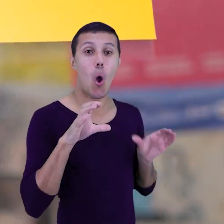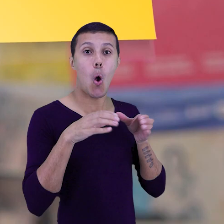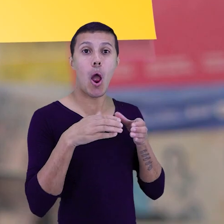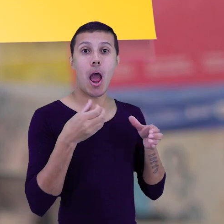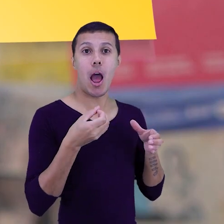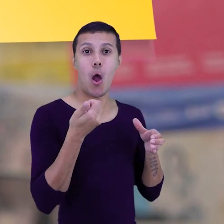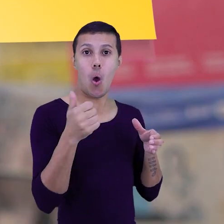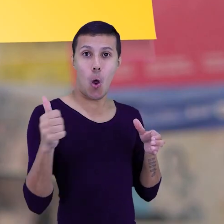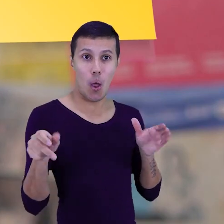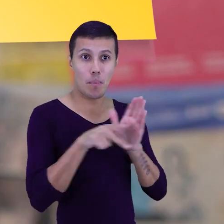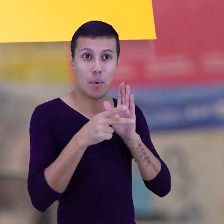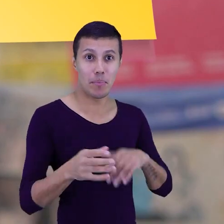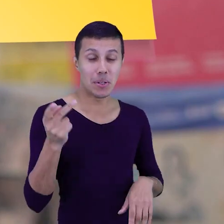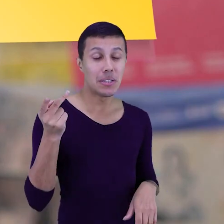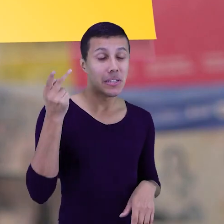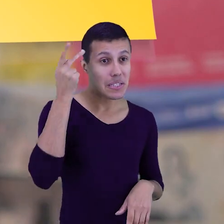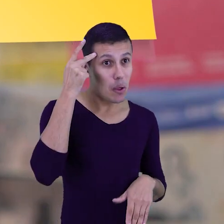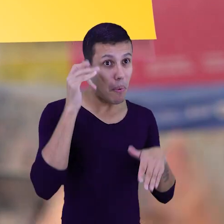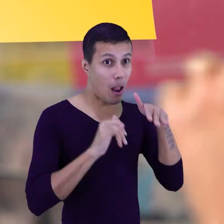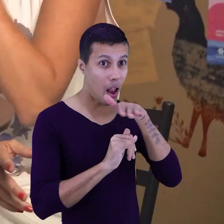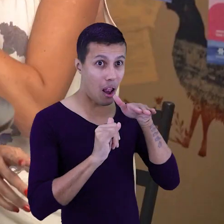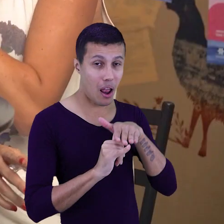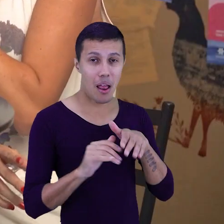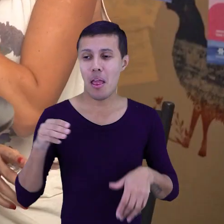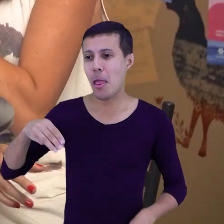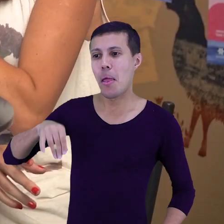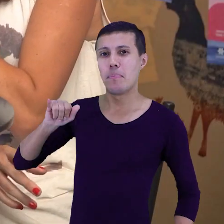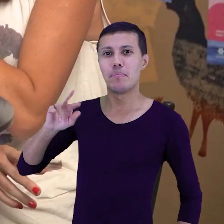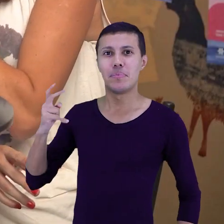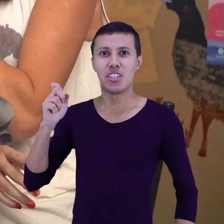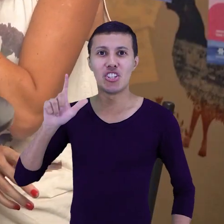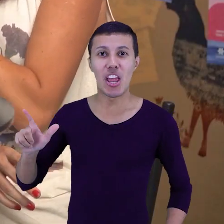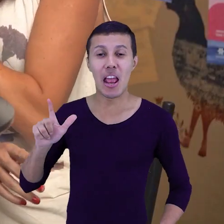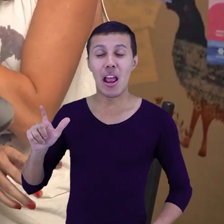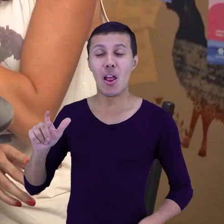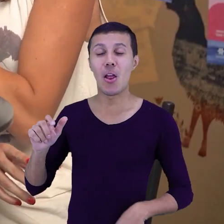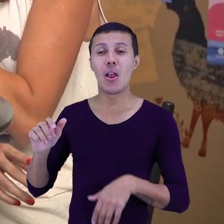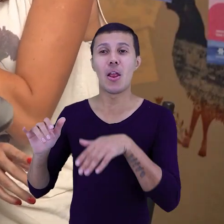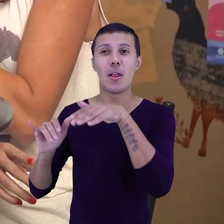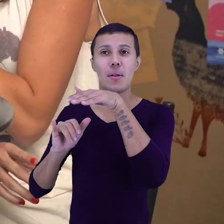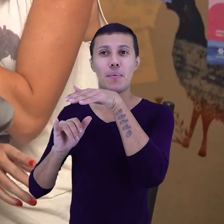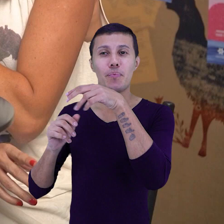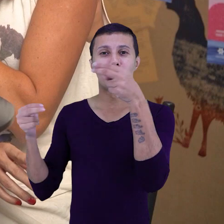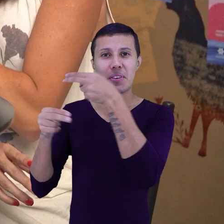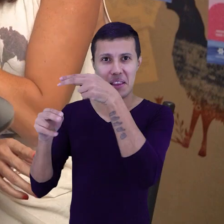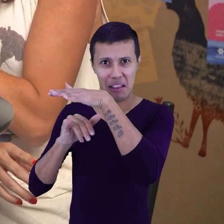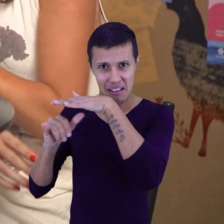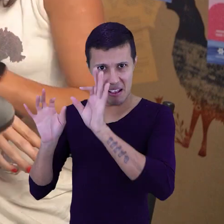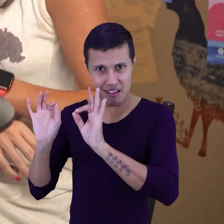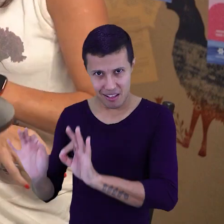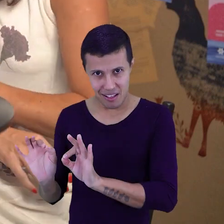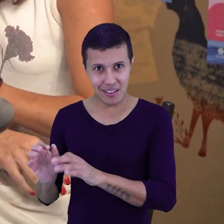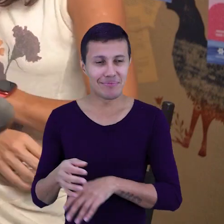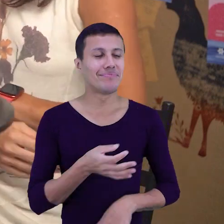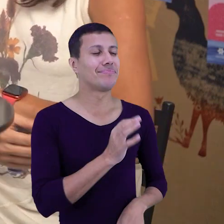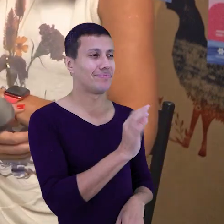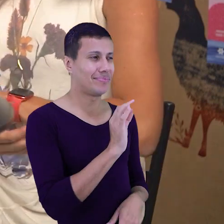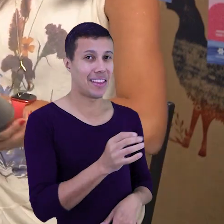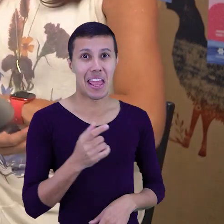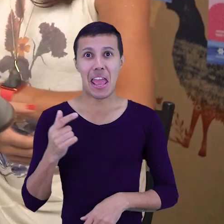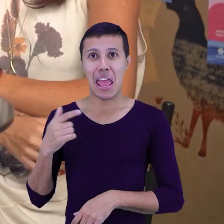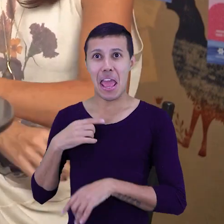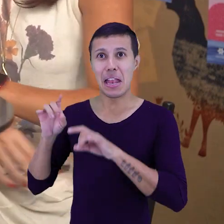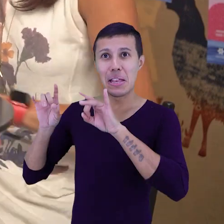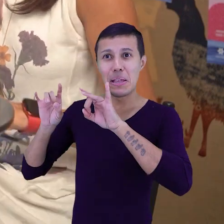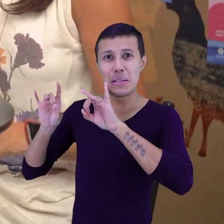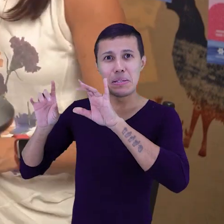comunidade 011, que é a comunidade de startups de São Paulo. O Michel é do Sebrae for Startups. Isso. E é